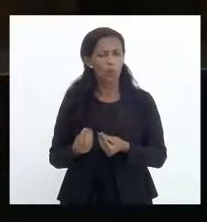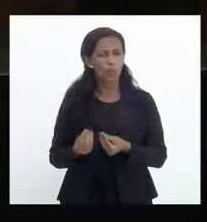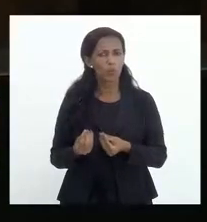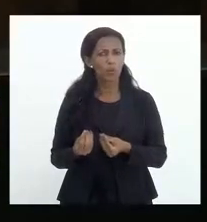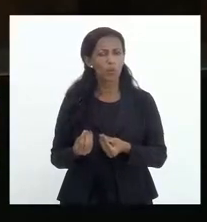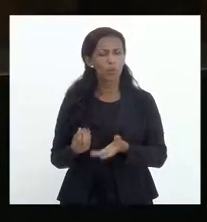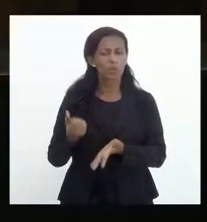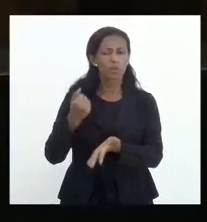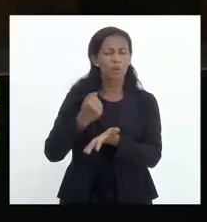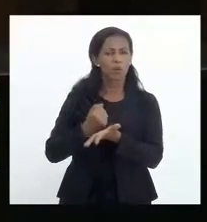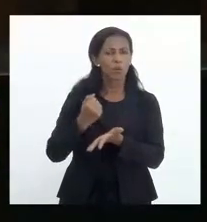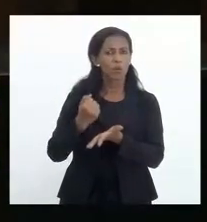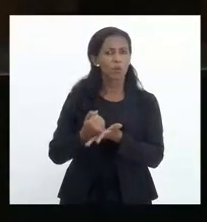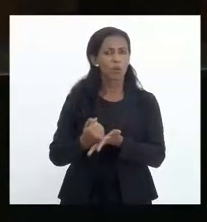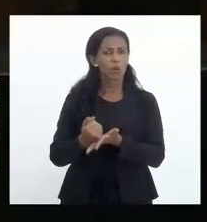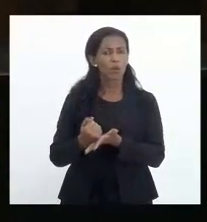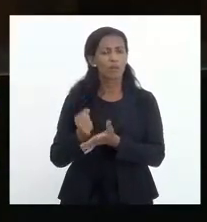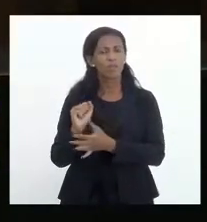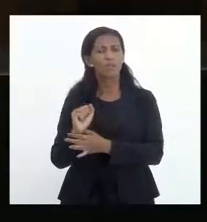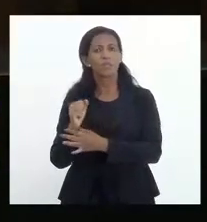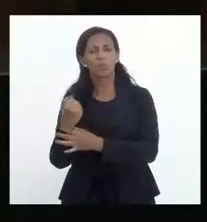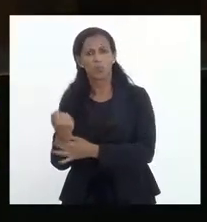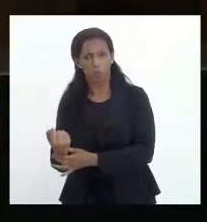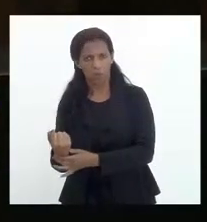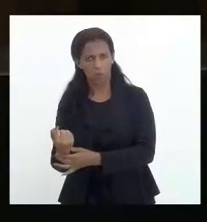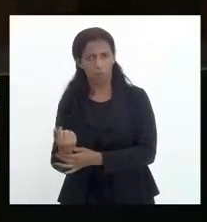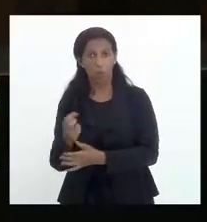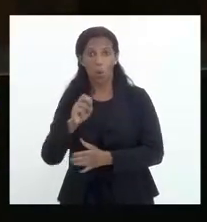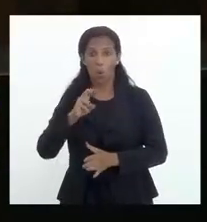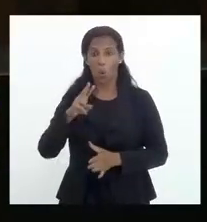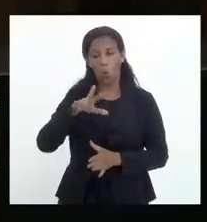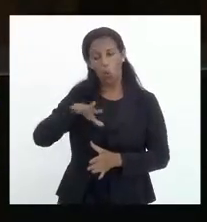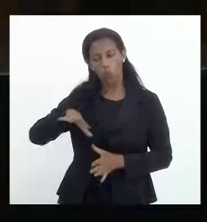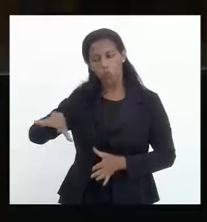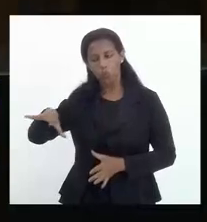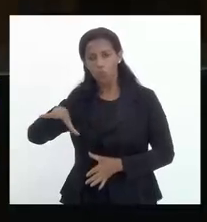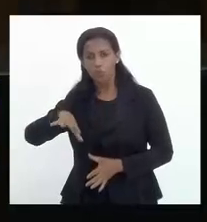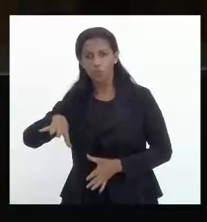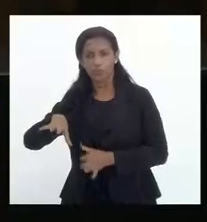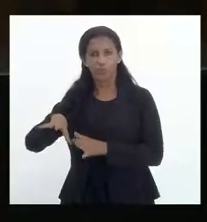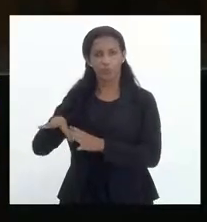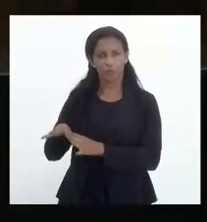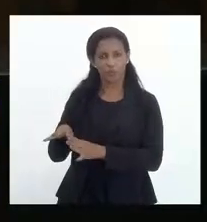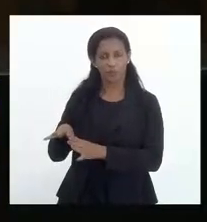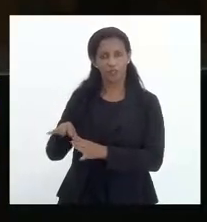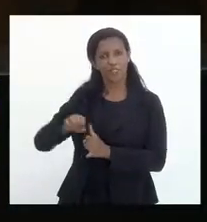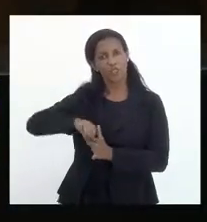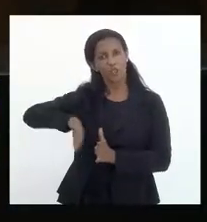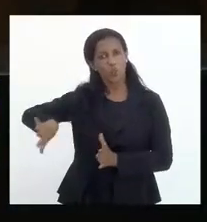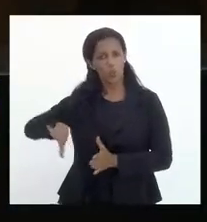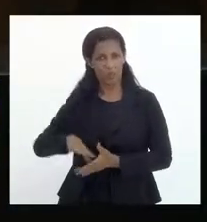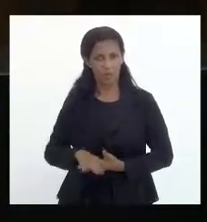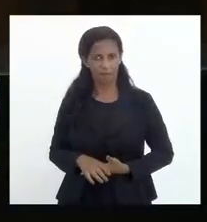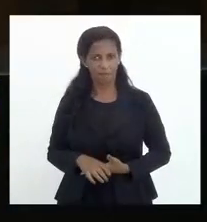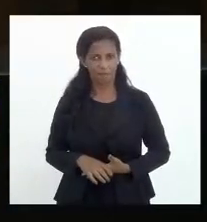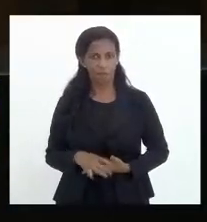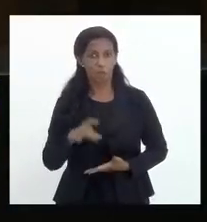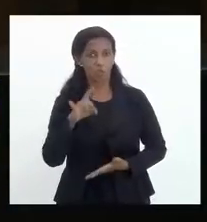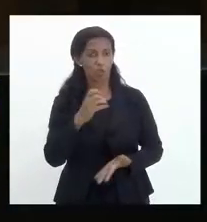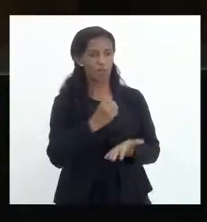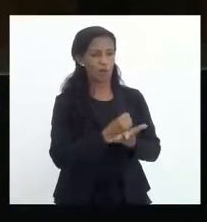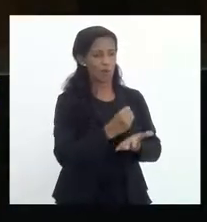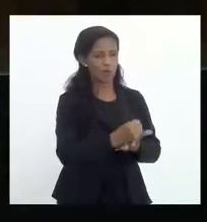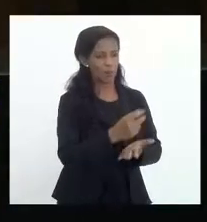a contratação na área da segurança? Ou essa área será a exclusão? só vão